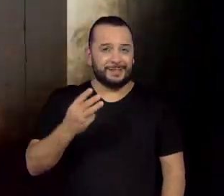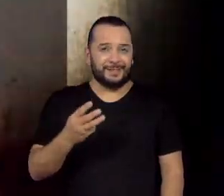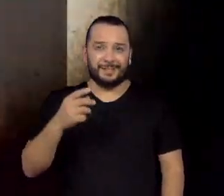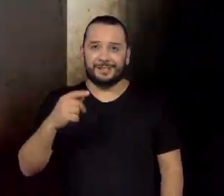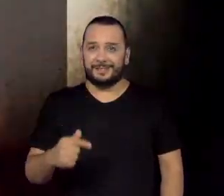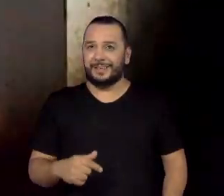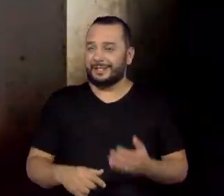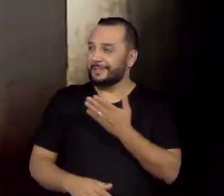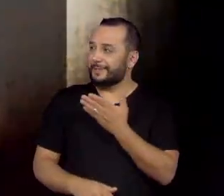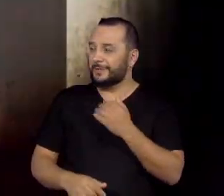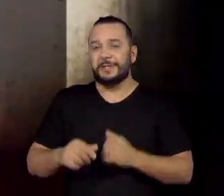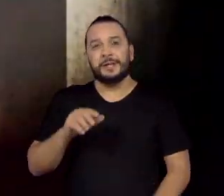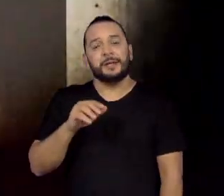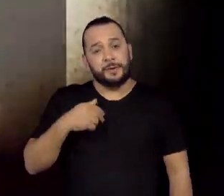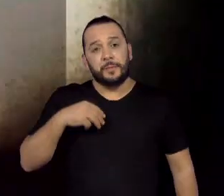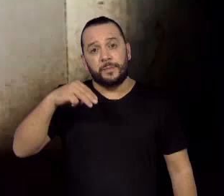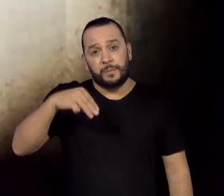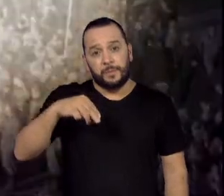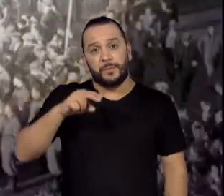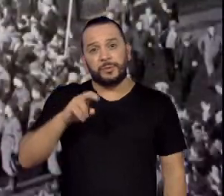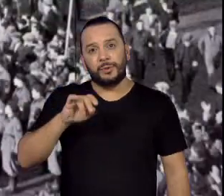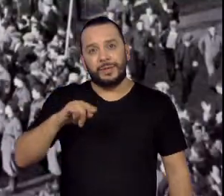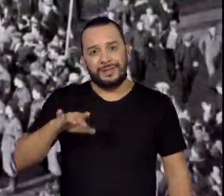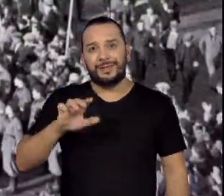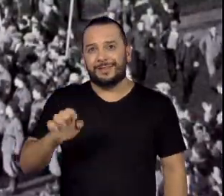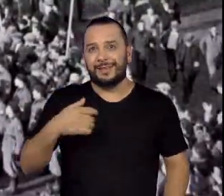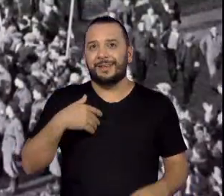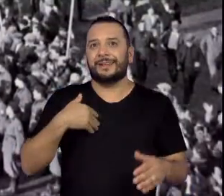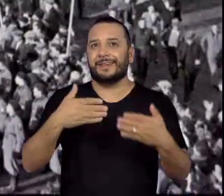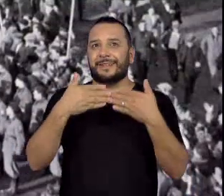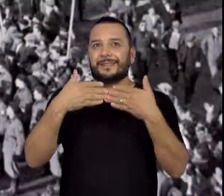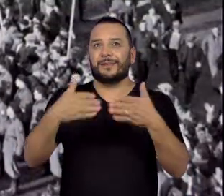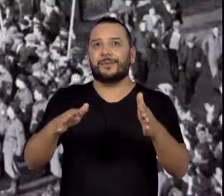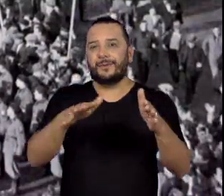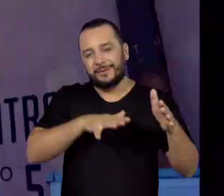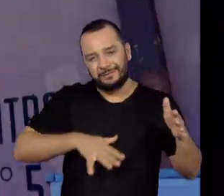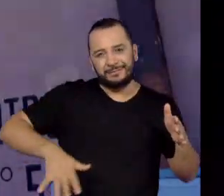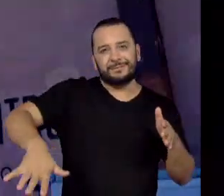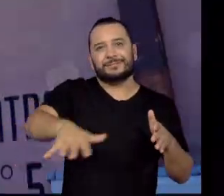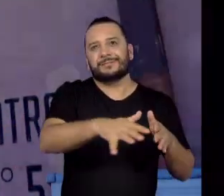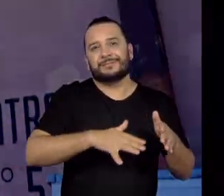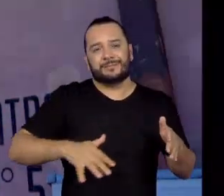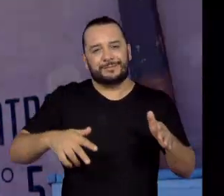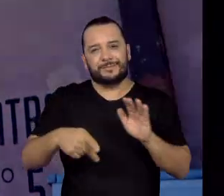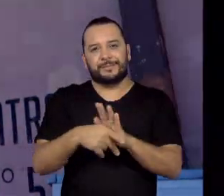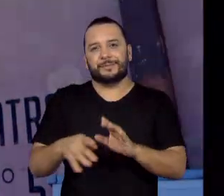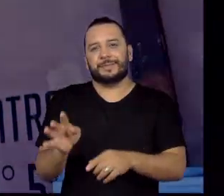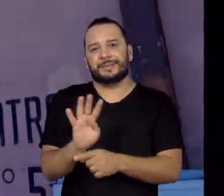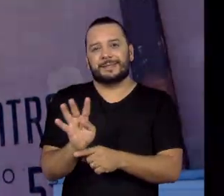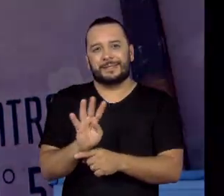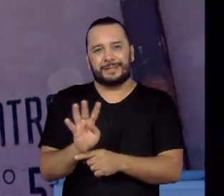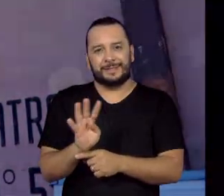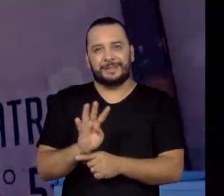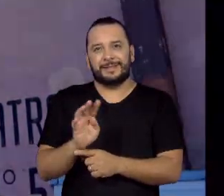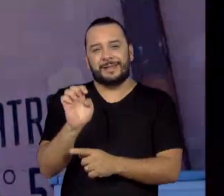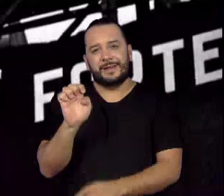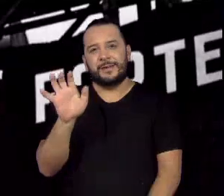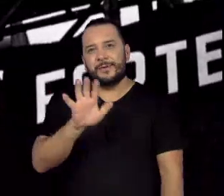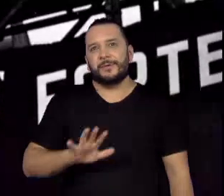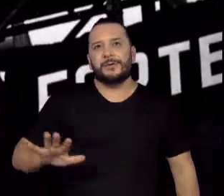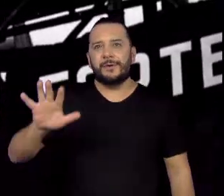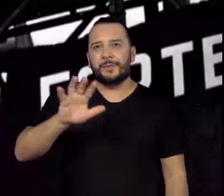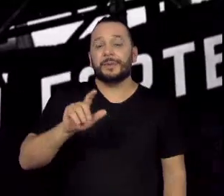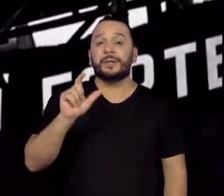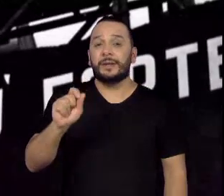1937, Benito Mussolini inaugurou o maior complexo de estúdios cinematográficos da Europa, sob o lema